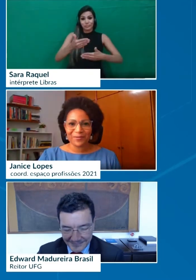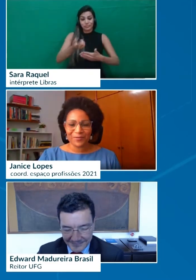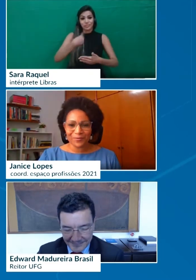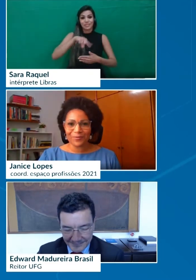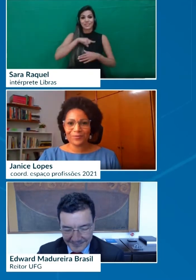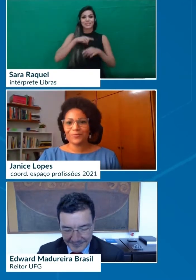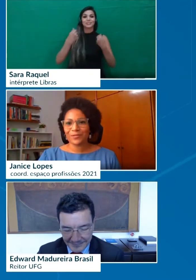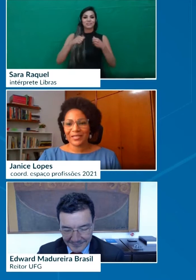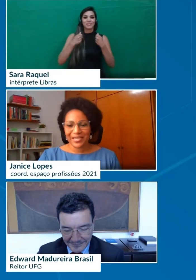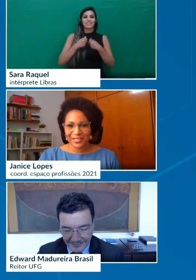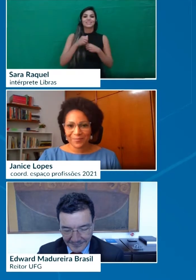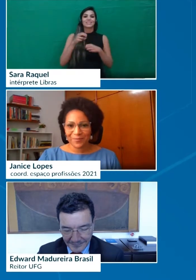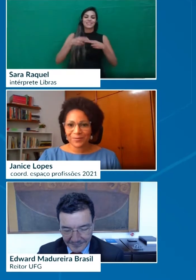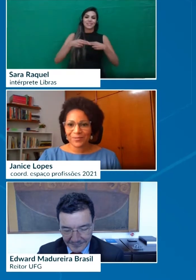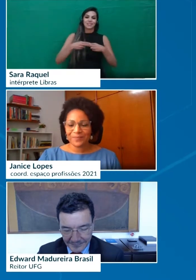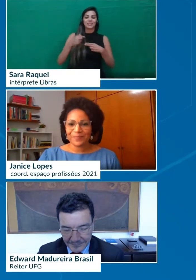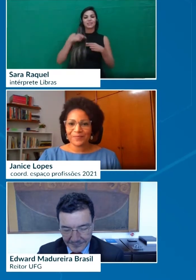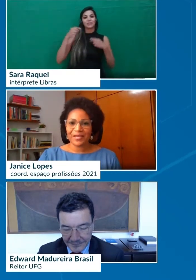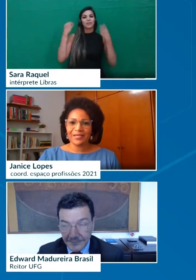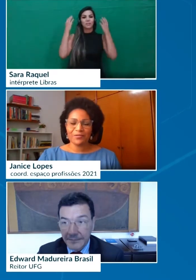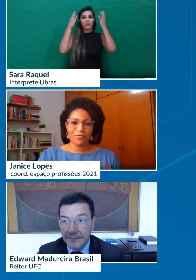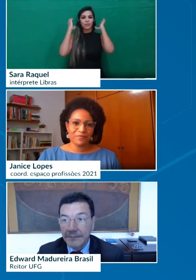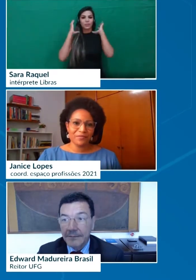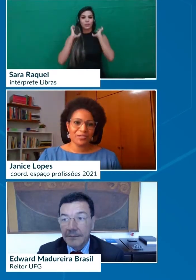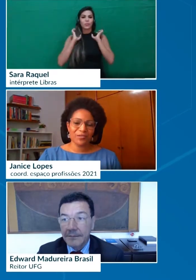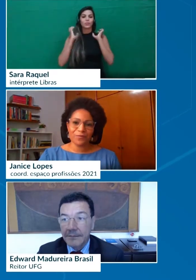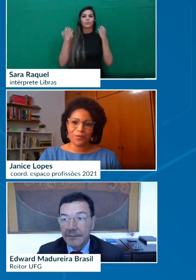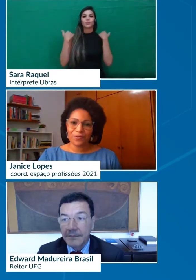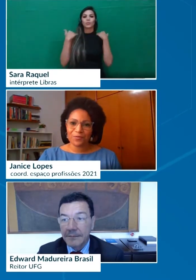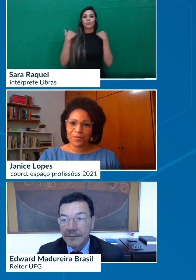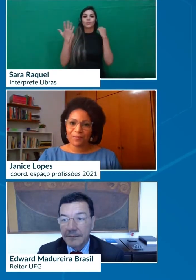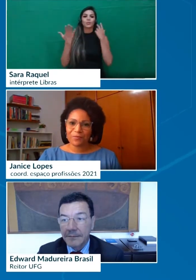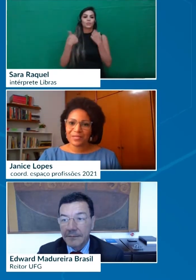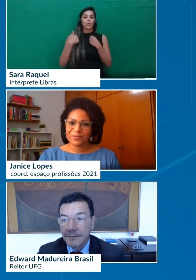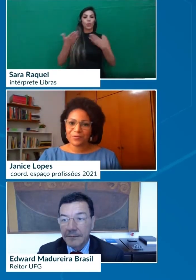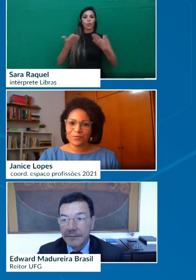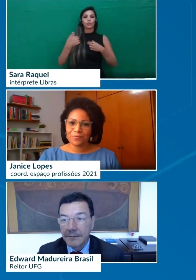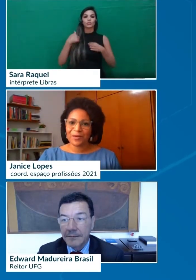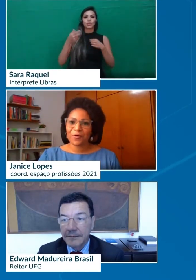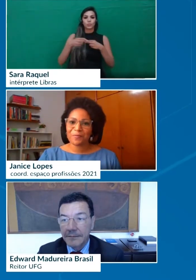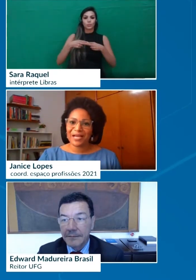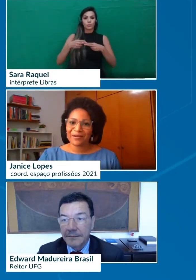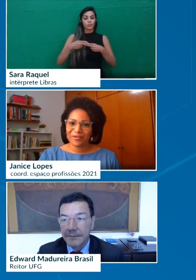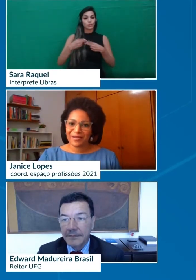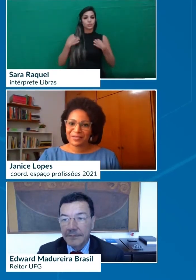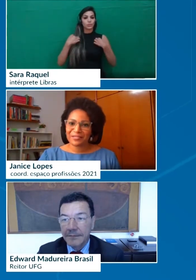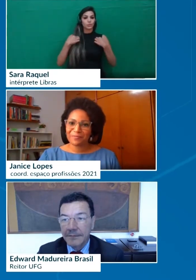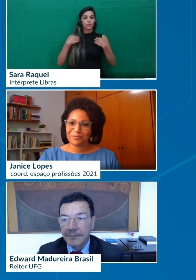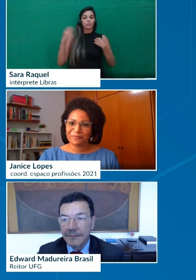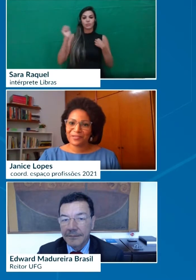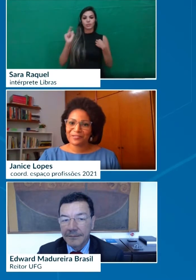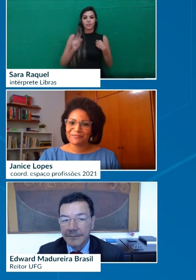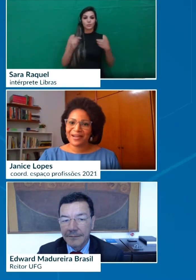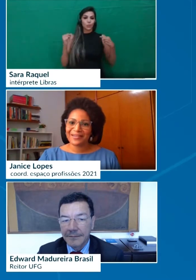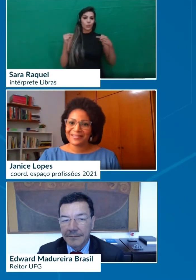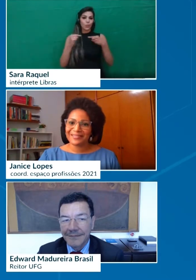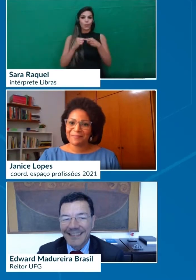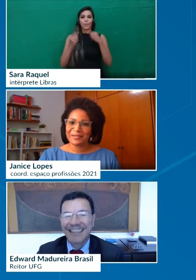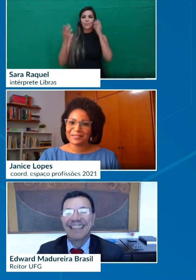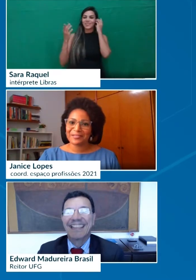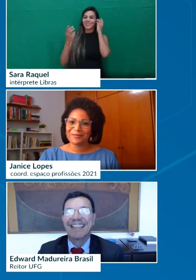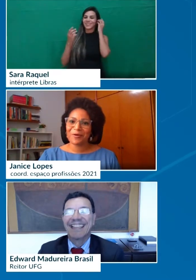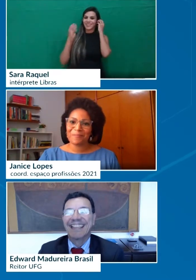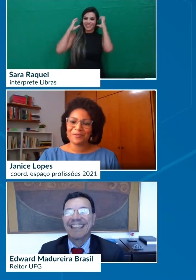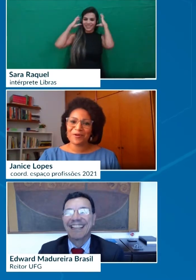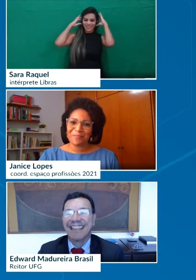Tenho cabelos curtos, crespos. Estou vestindo hoje uma blusa azul para combinar com a camisa do professor Edivar, né?